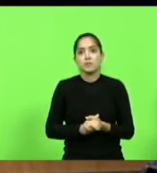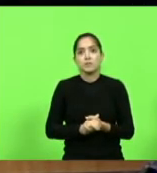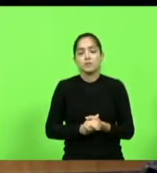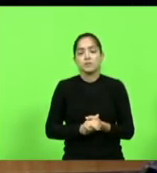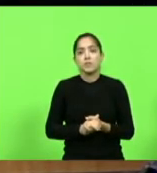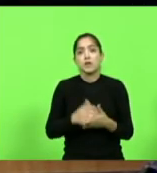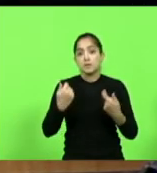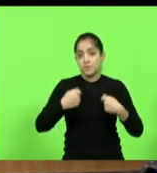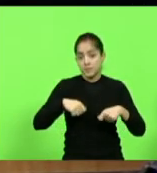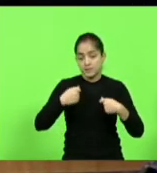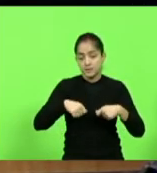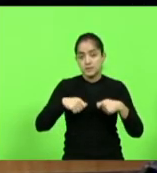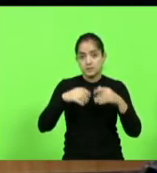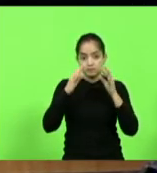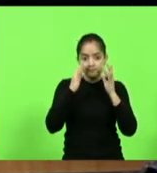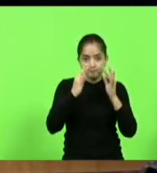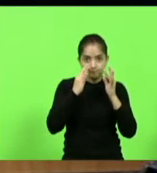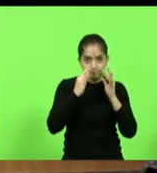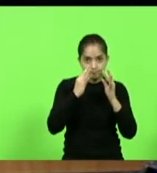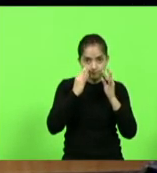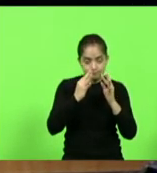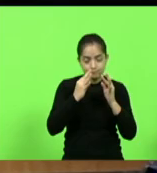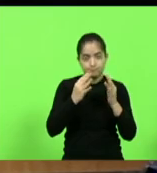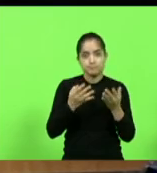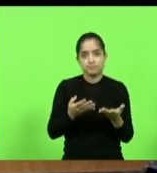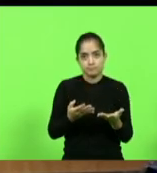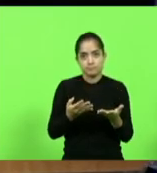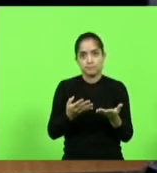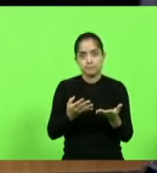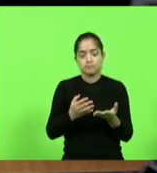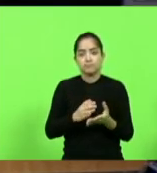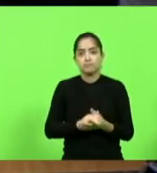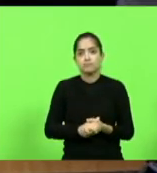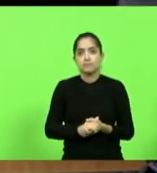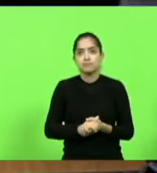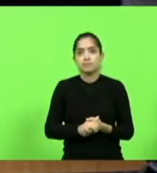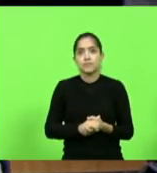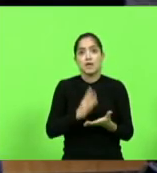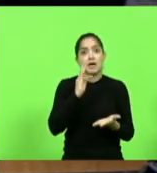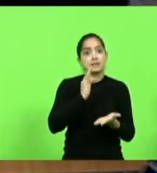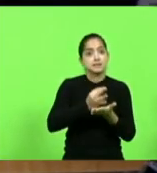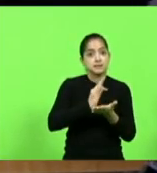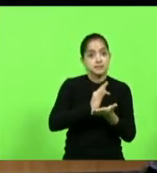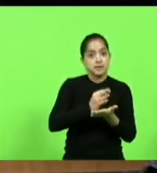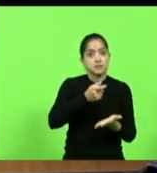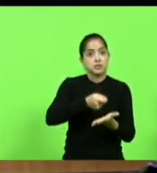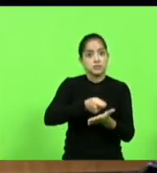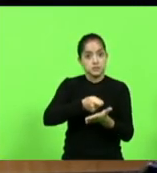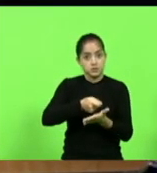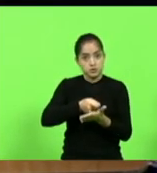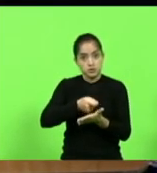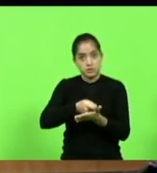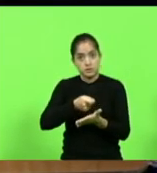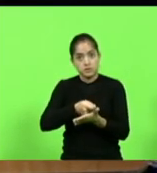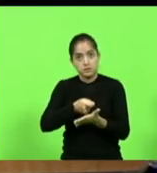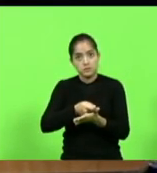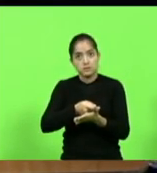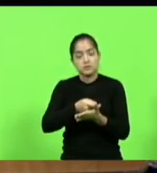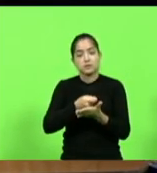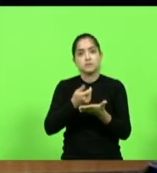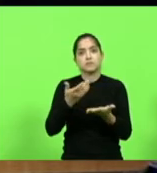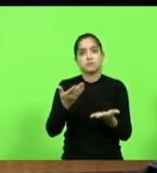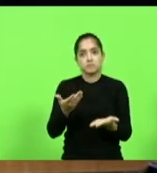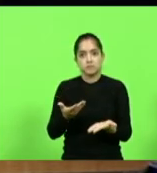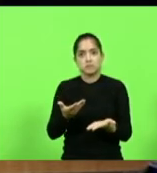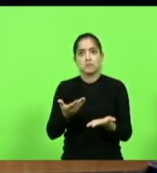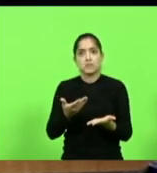precisa de uma atenção especial do Tribunal de Justiça. As custas e as taxas exigidas dos advogados para recorrer sobre